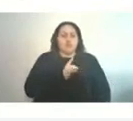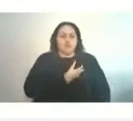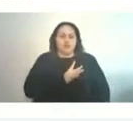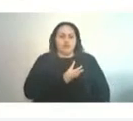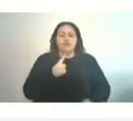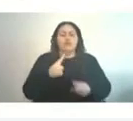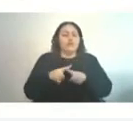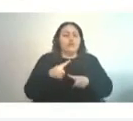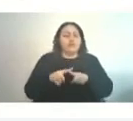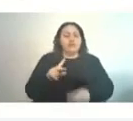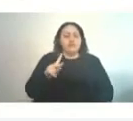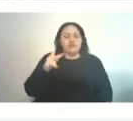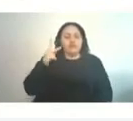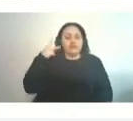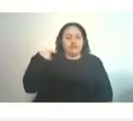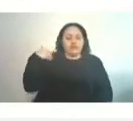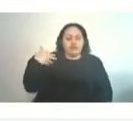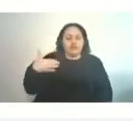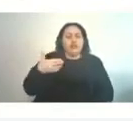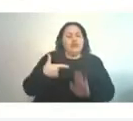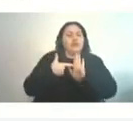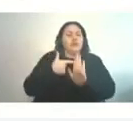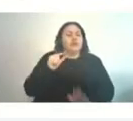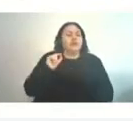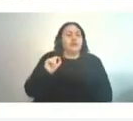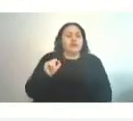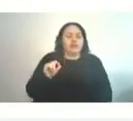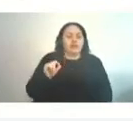Historicamente, a ideia de que o professor